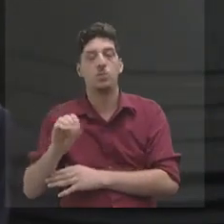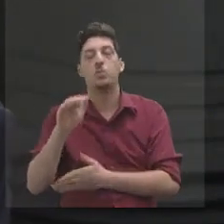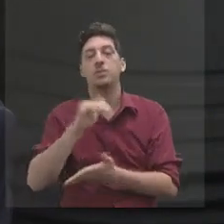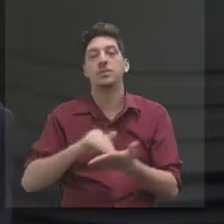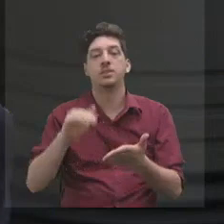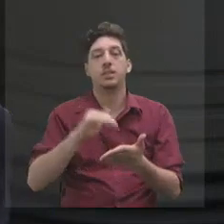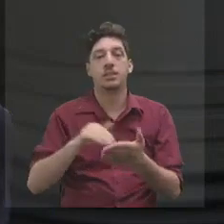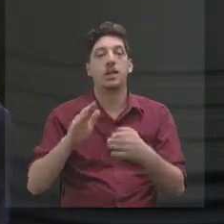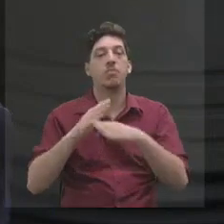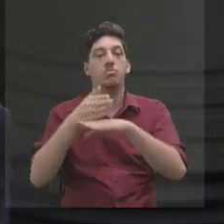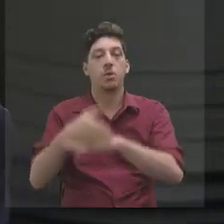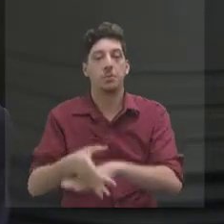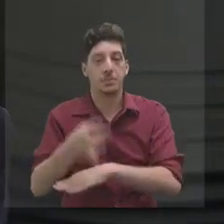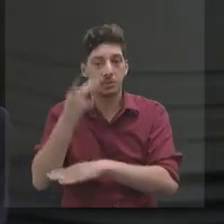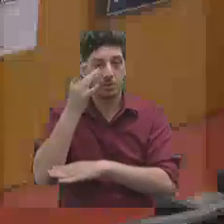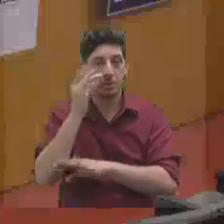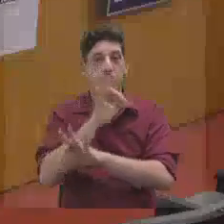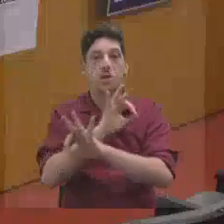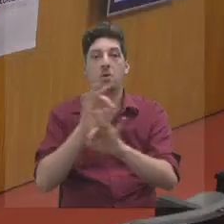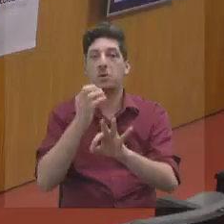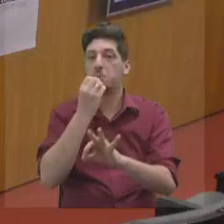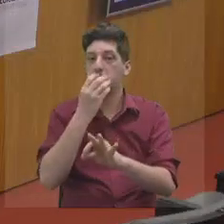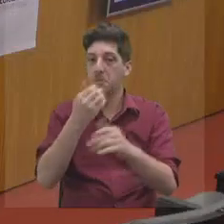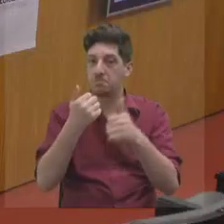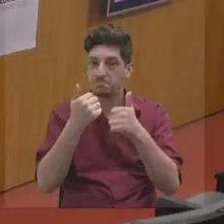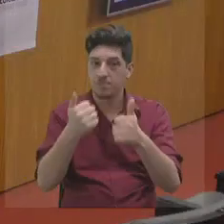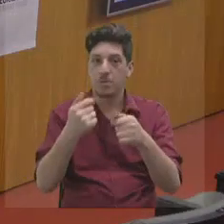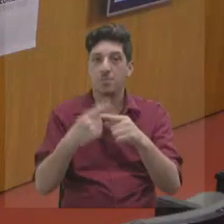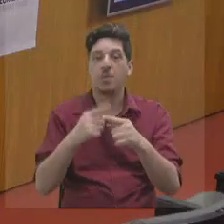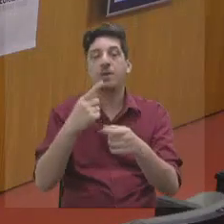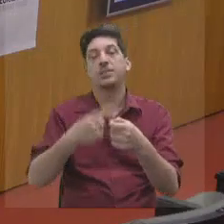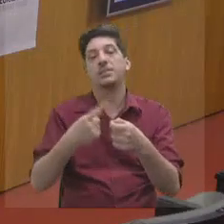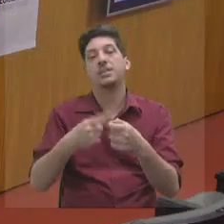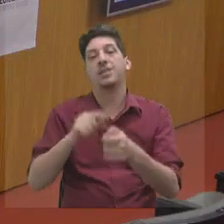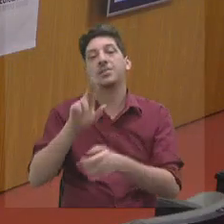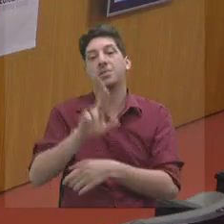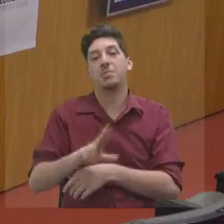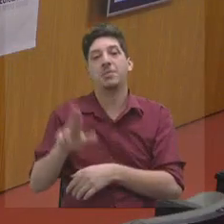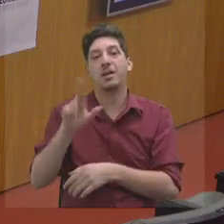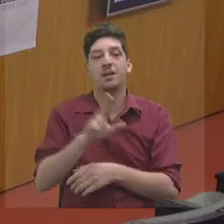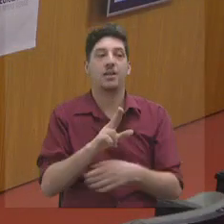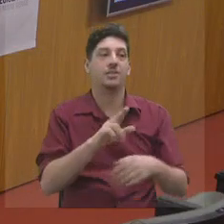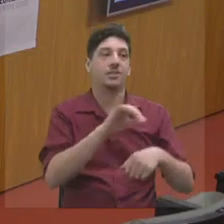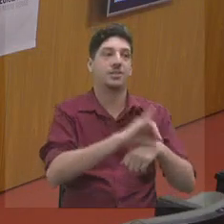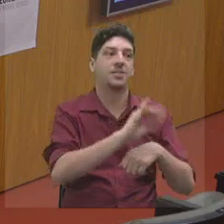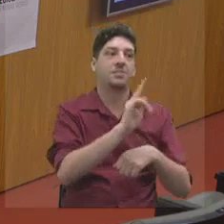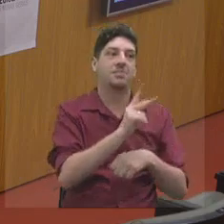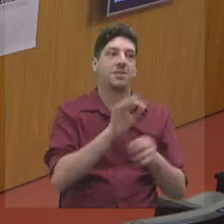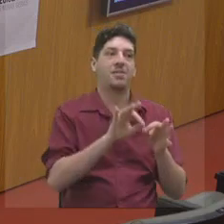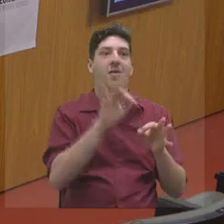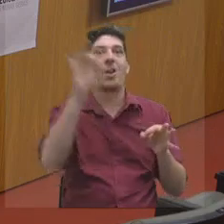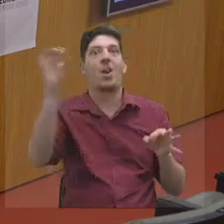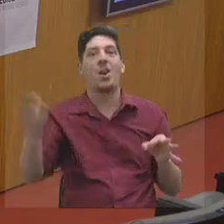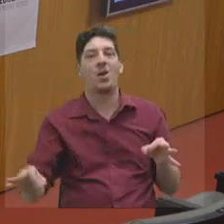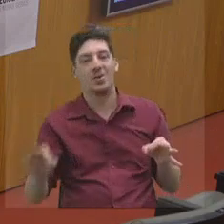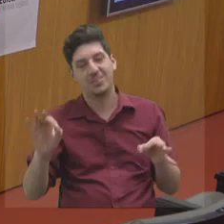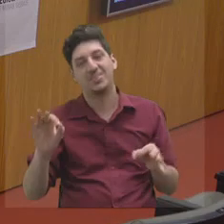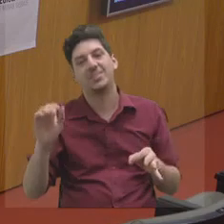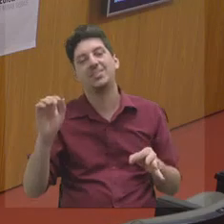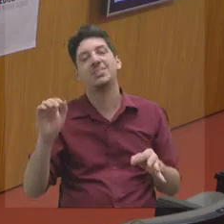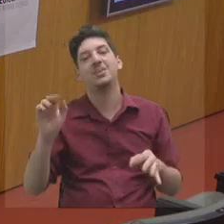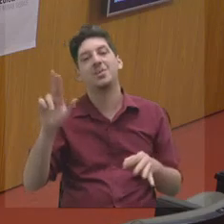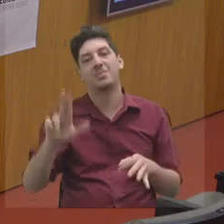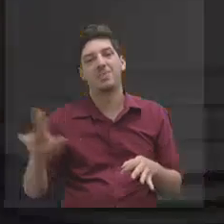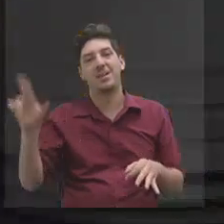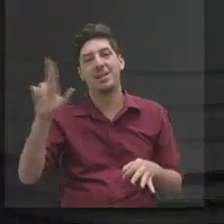pessoalmente O que é bom porque Uberlândia fica aqui um pouco distante da capital aqui de Belo Horizonte e às vezes as pessoas